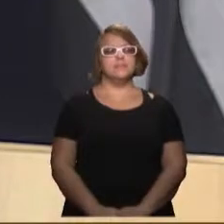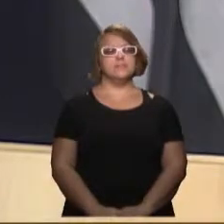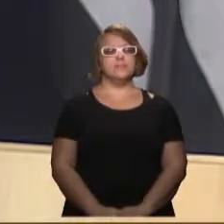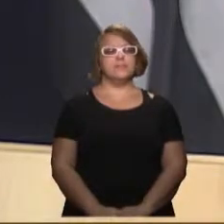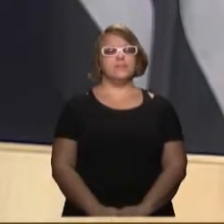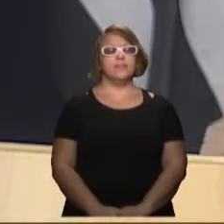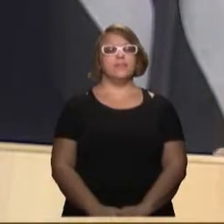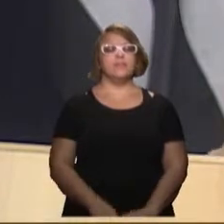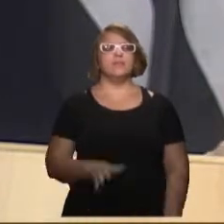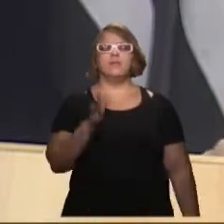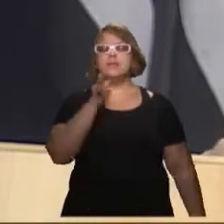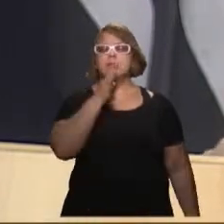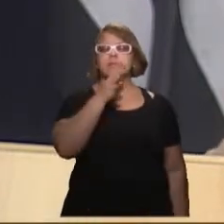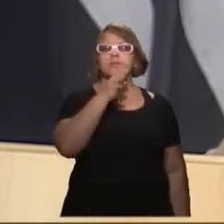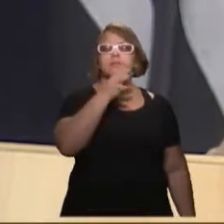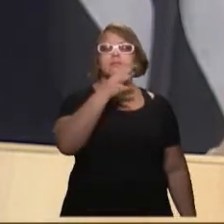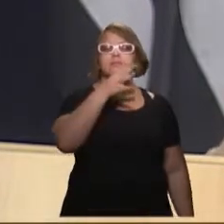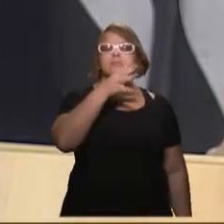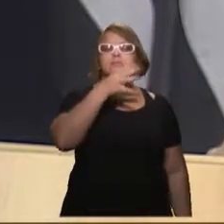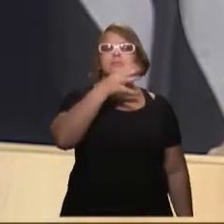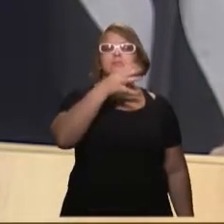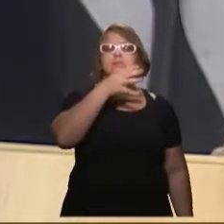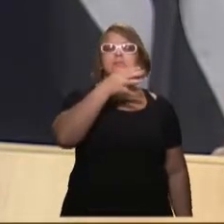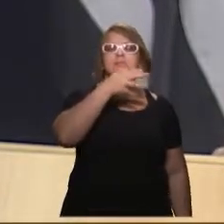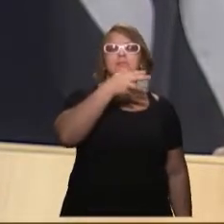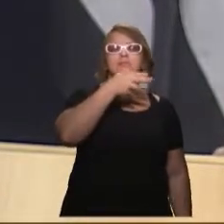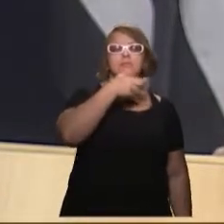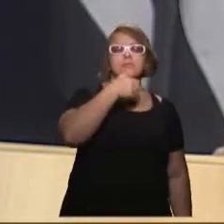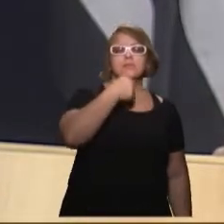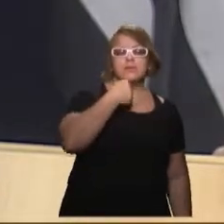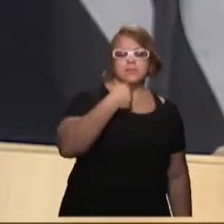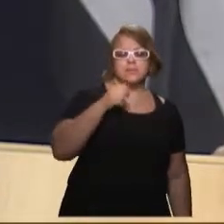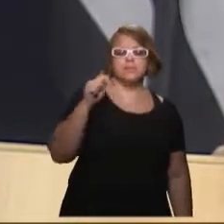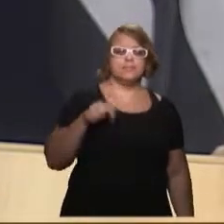demorando demais para vir essa casa.